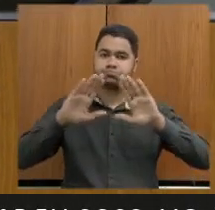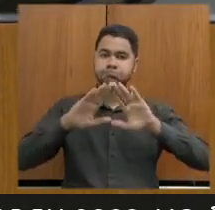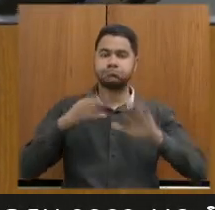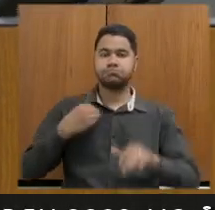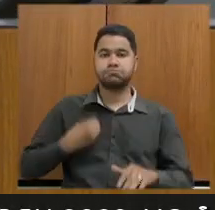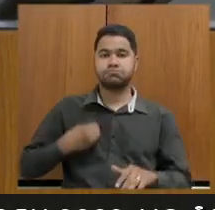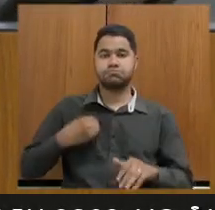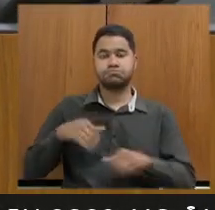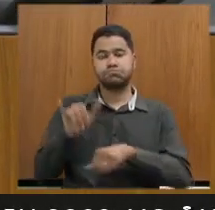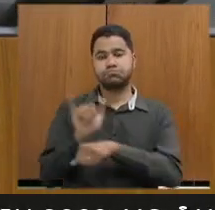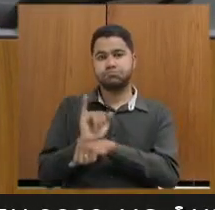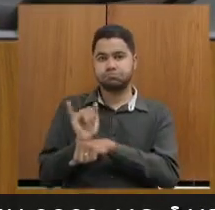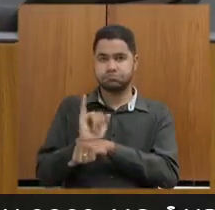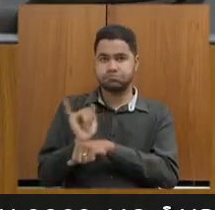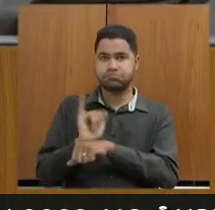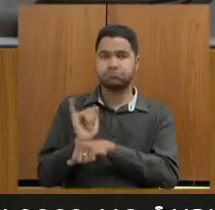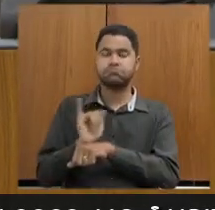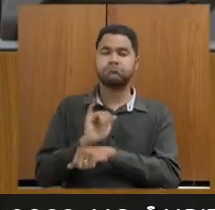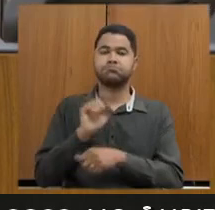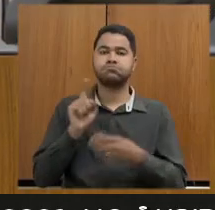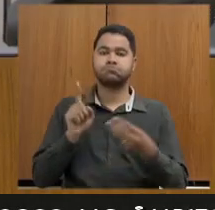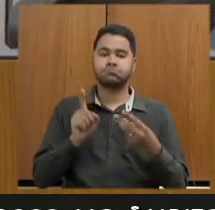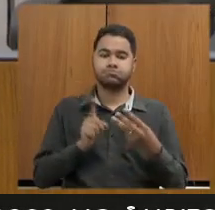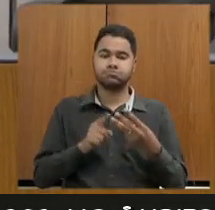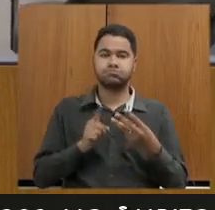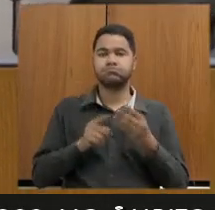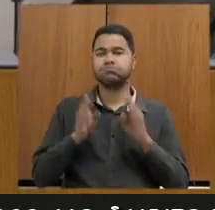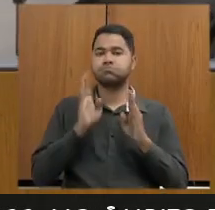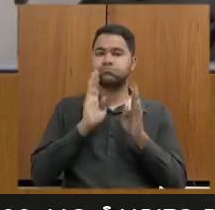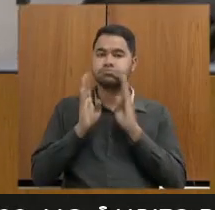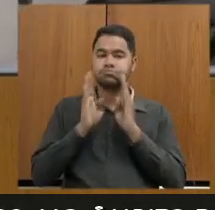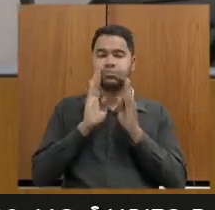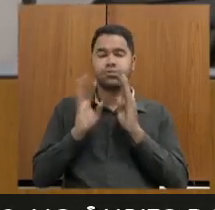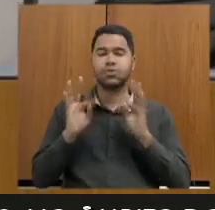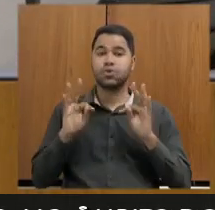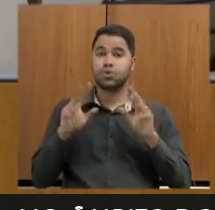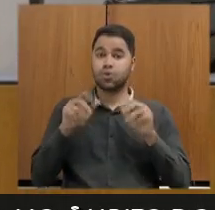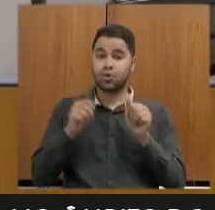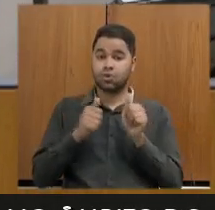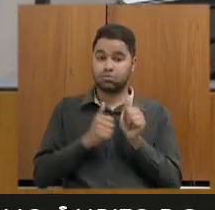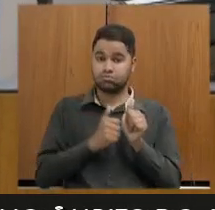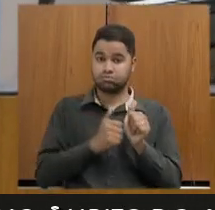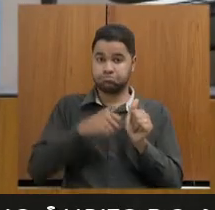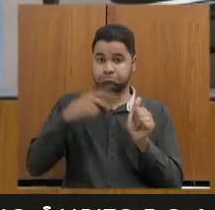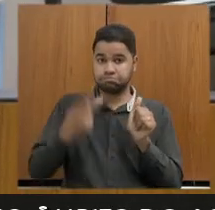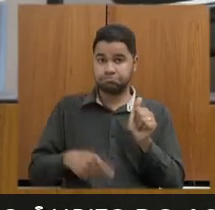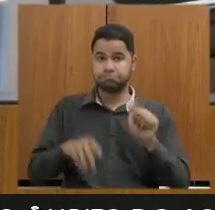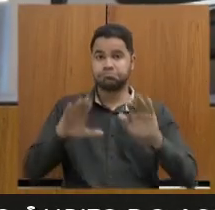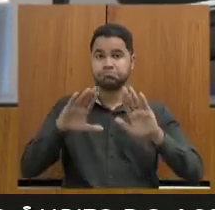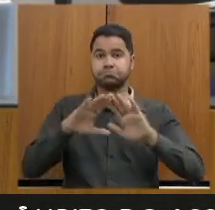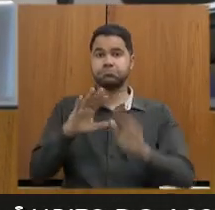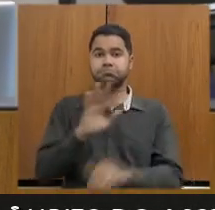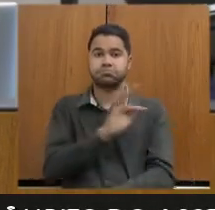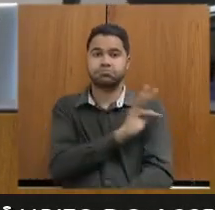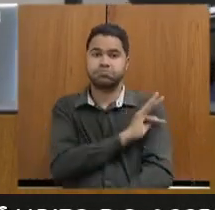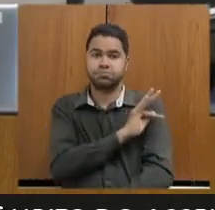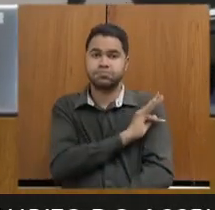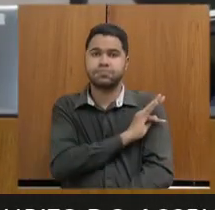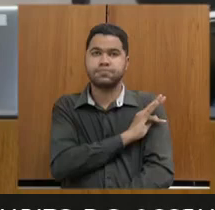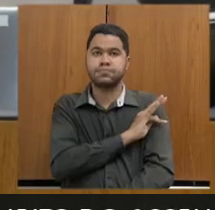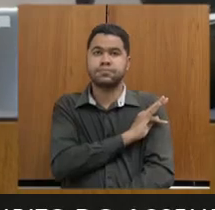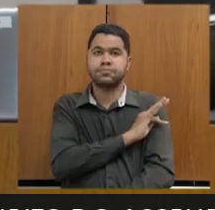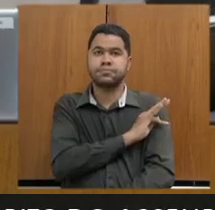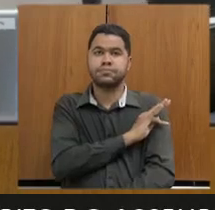pelo canal YouTube pela página do Facebook todos que estão acompanhando Assembléia fiscaliza a o